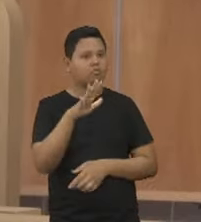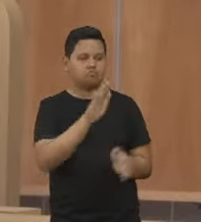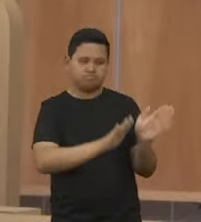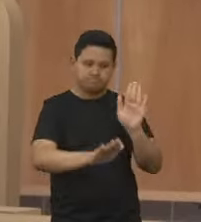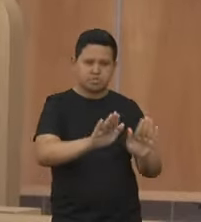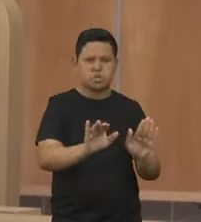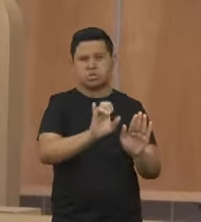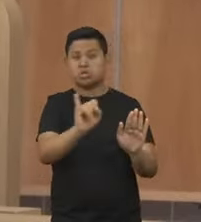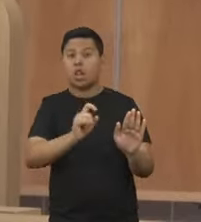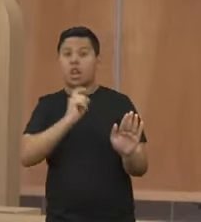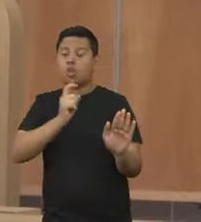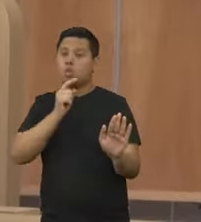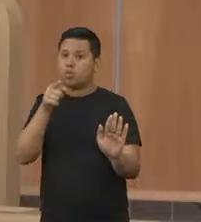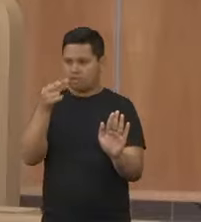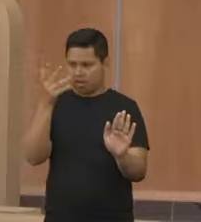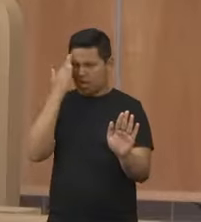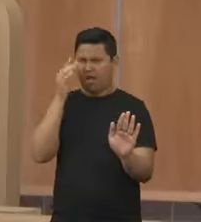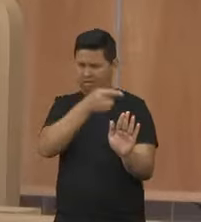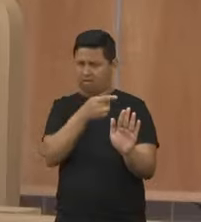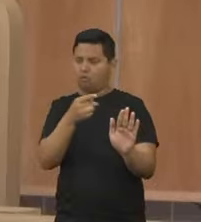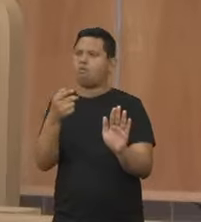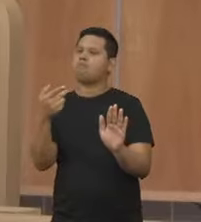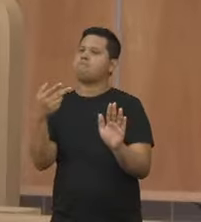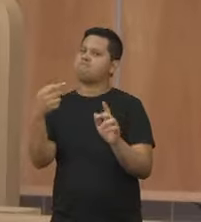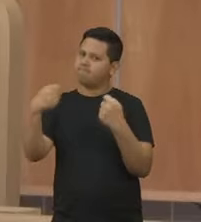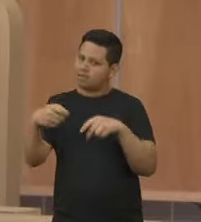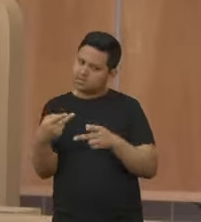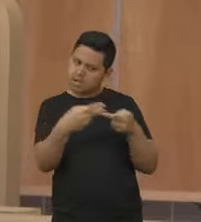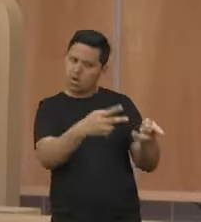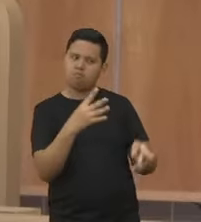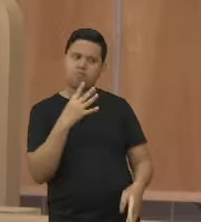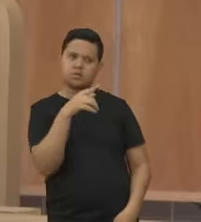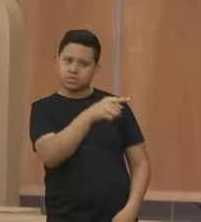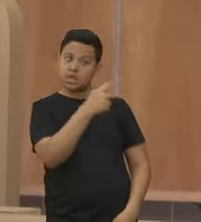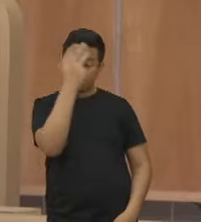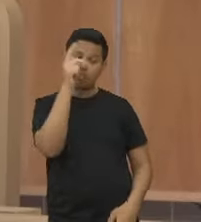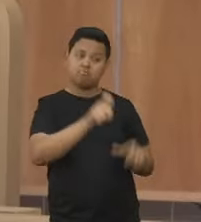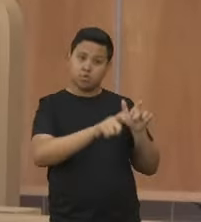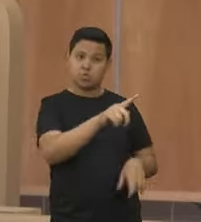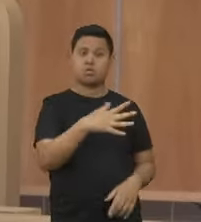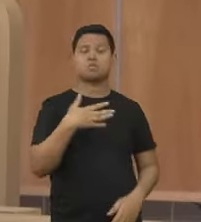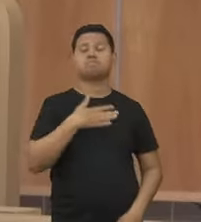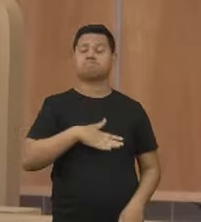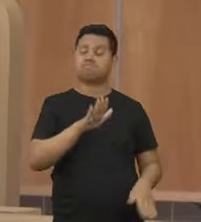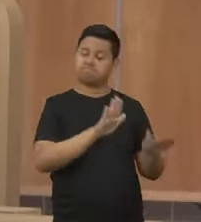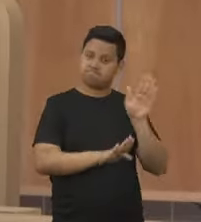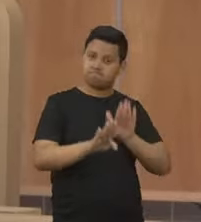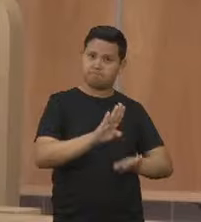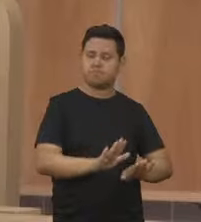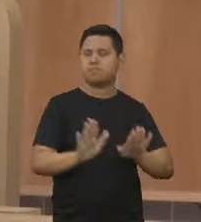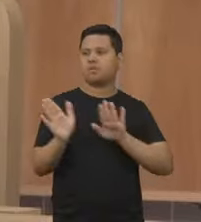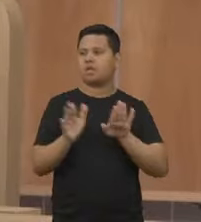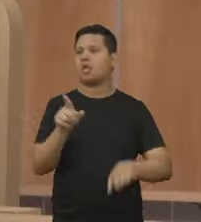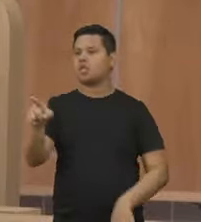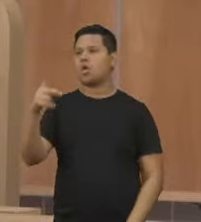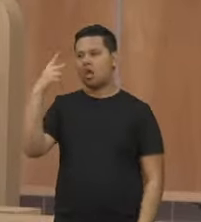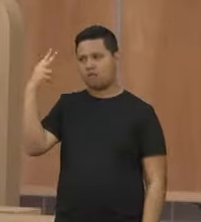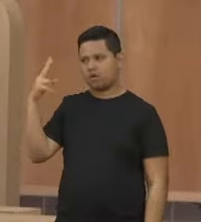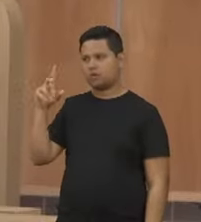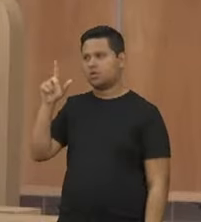nisso, visite eles para ver o quanto eles fazem. Né? Então, Jean, meu voto